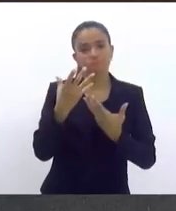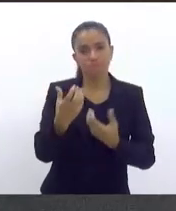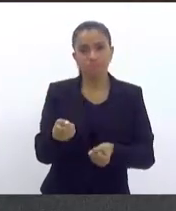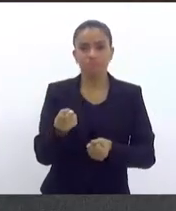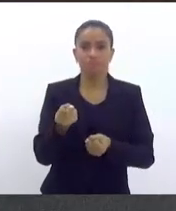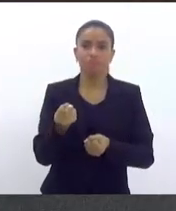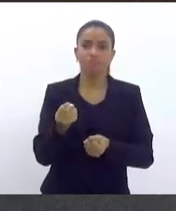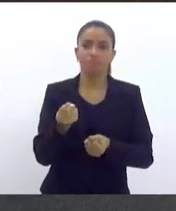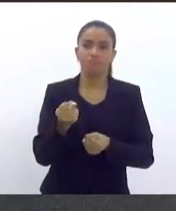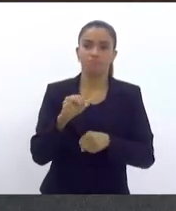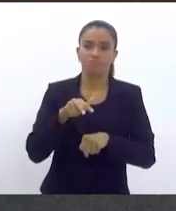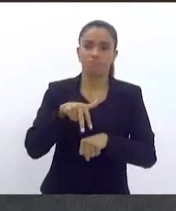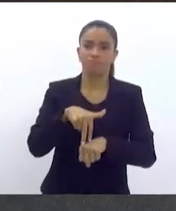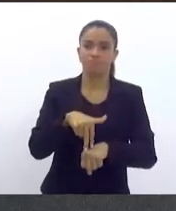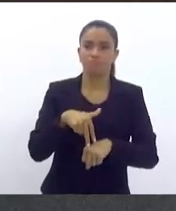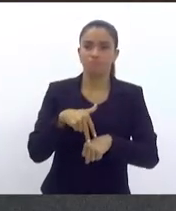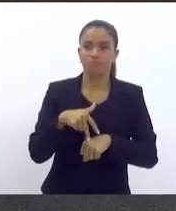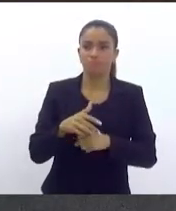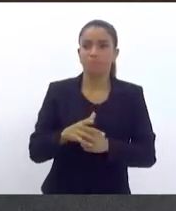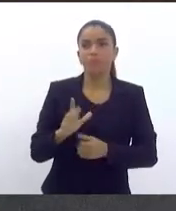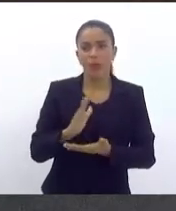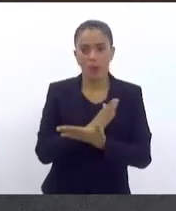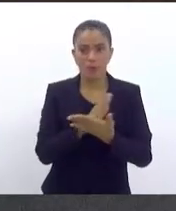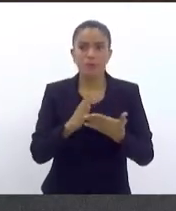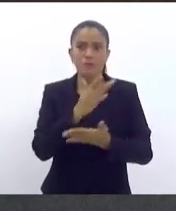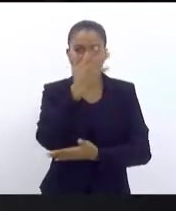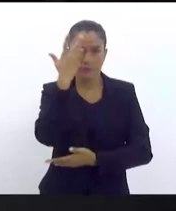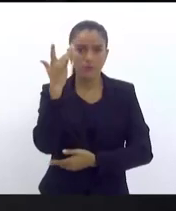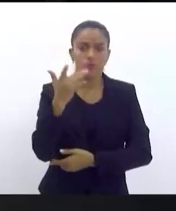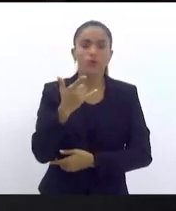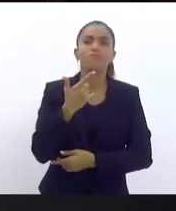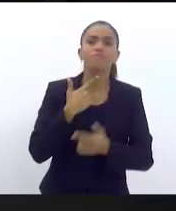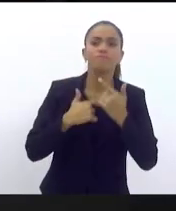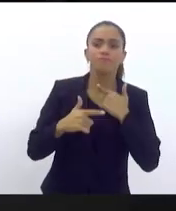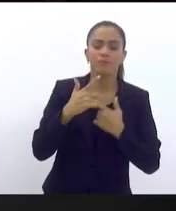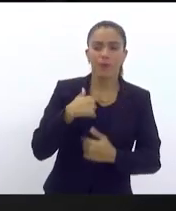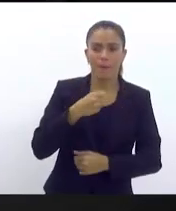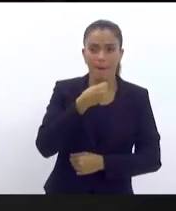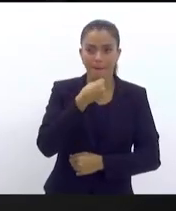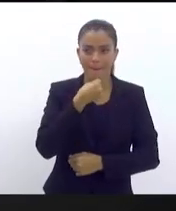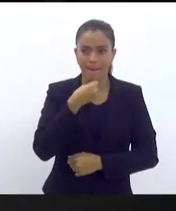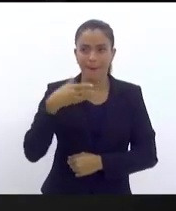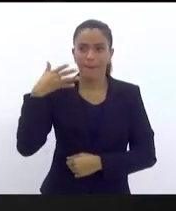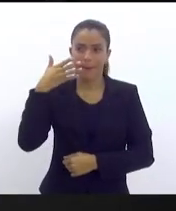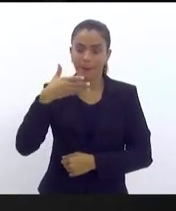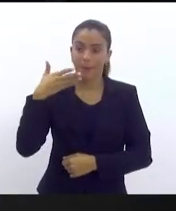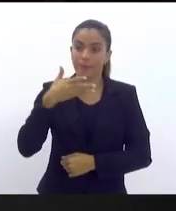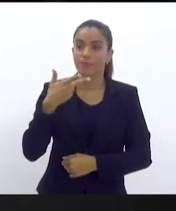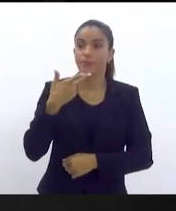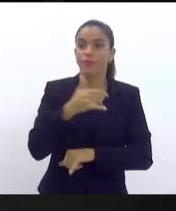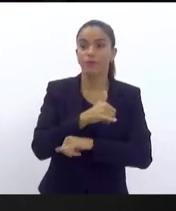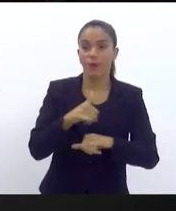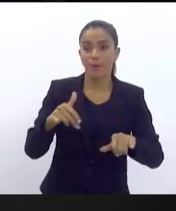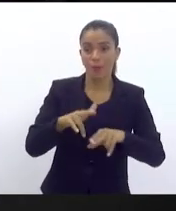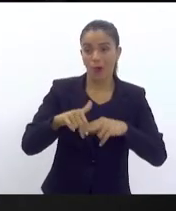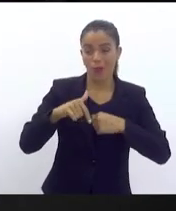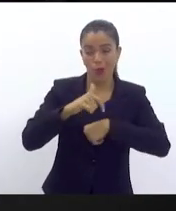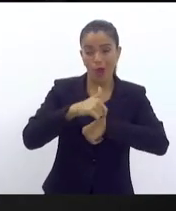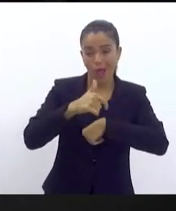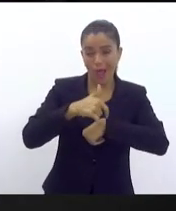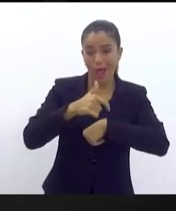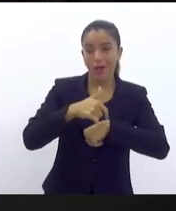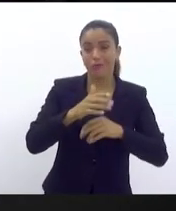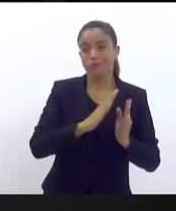sei que eu sei que existe algumas pessoas aqui querendo fazer o uso da palavra mas é que eu volto a repetir por conta do avançado horário